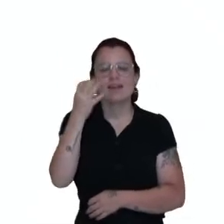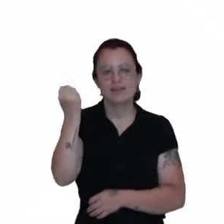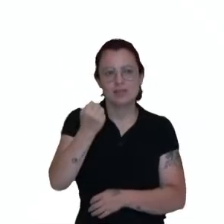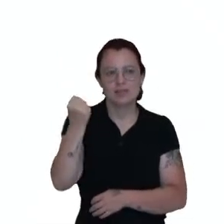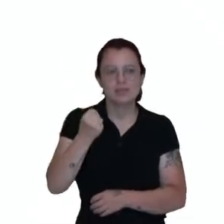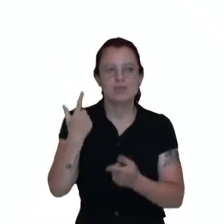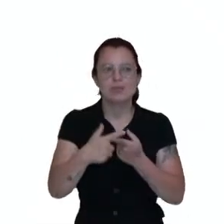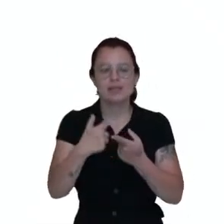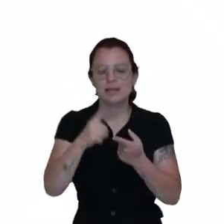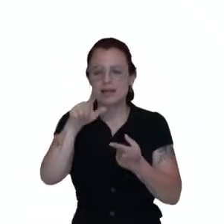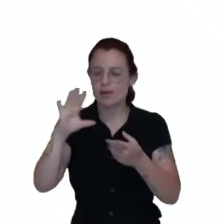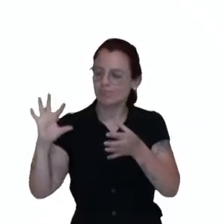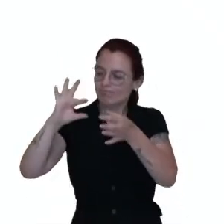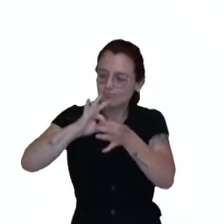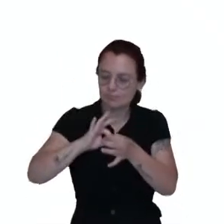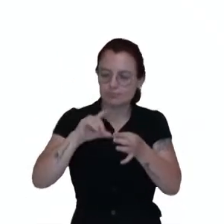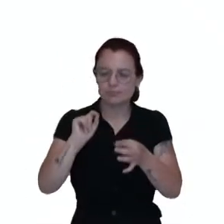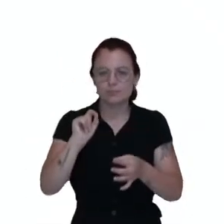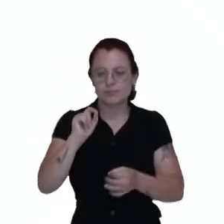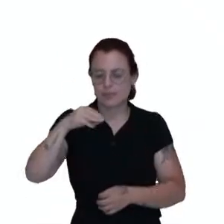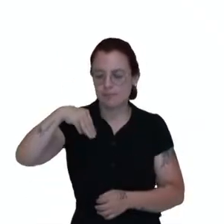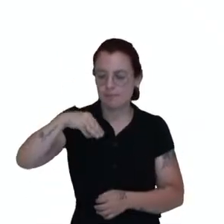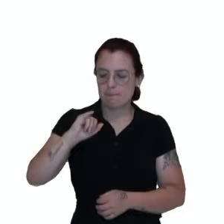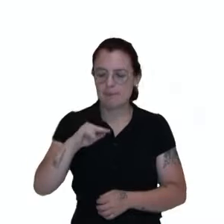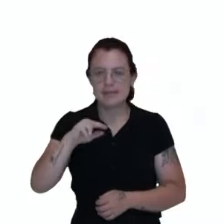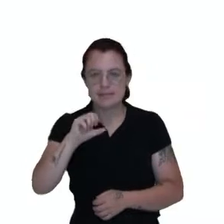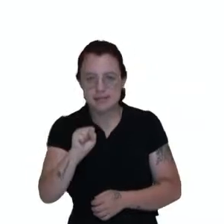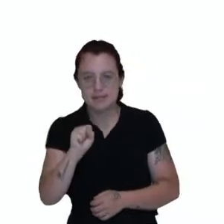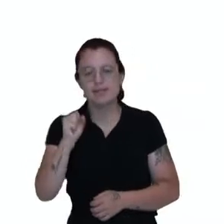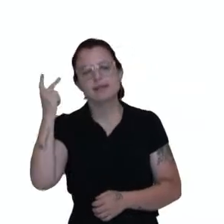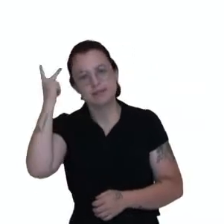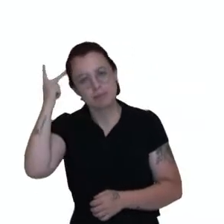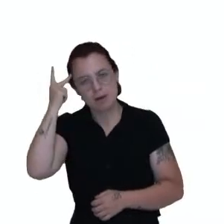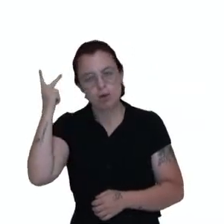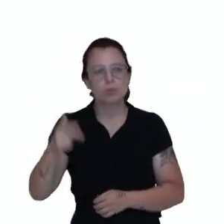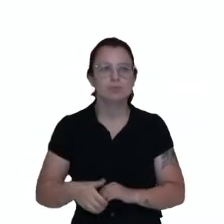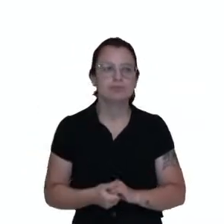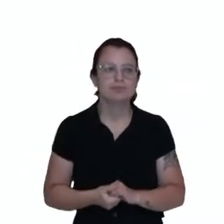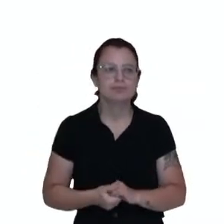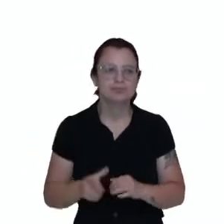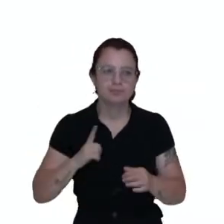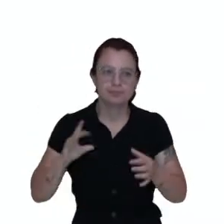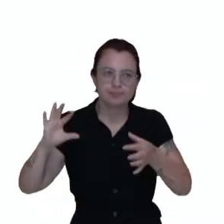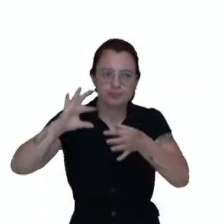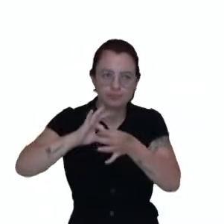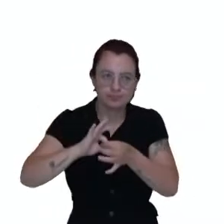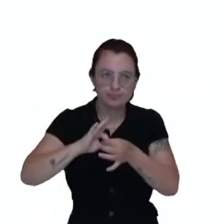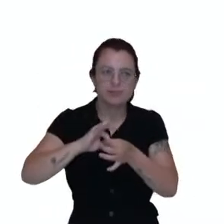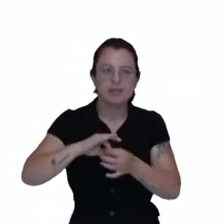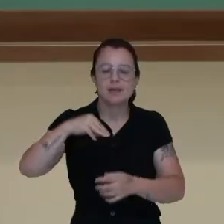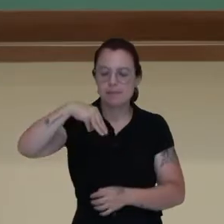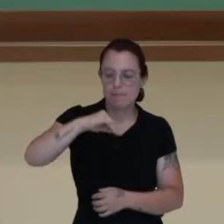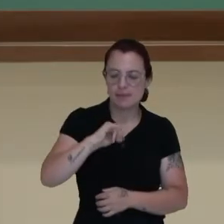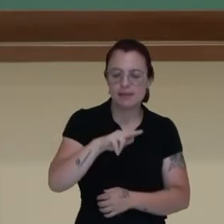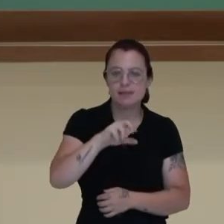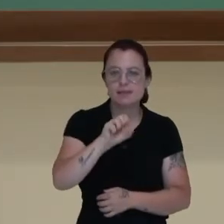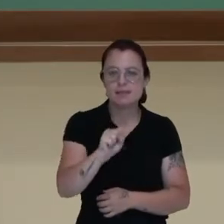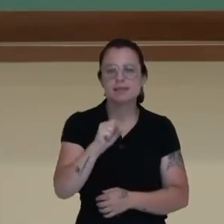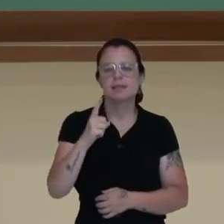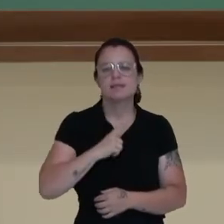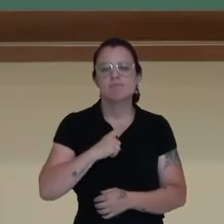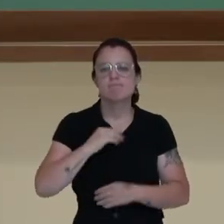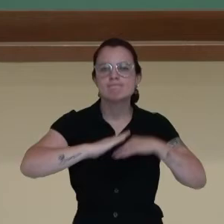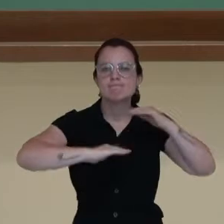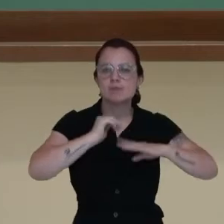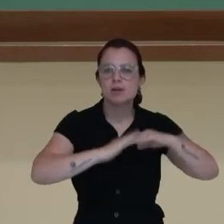uma aliança entre Minas Gerais e São Paulo. Minas Gerais, um grande produtor de